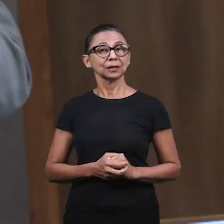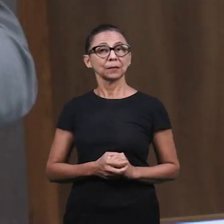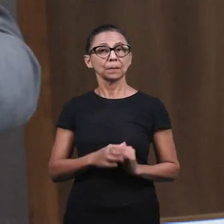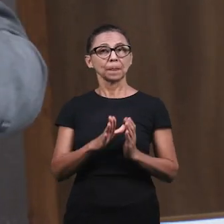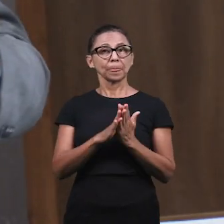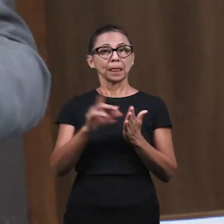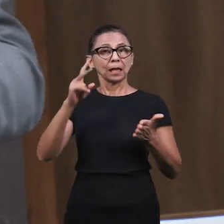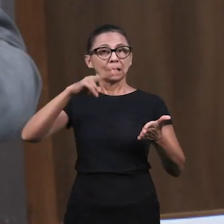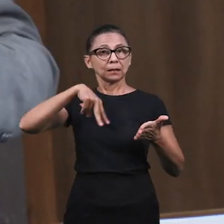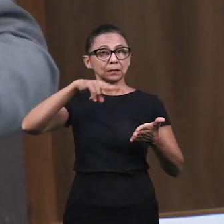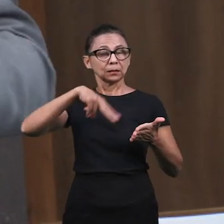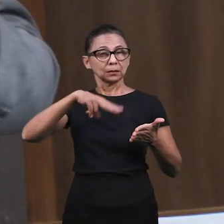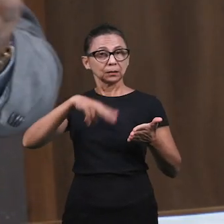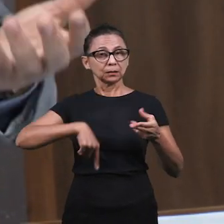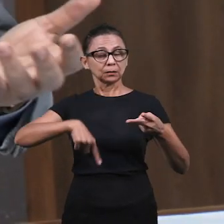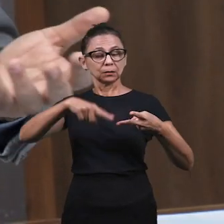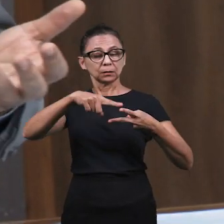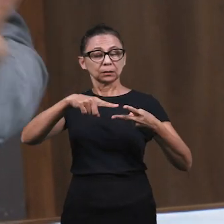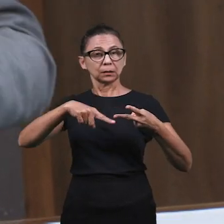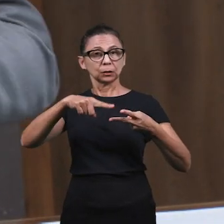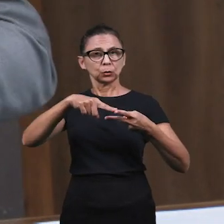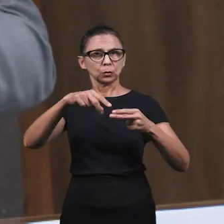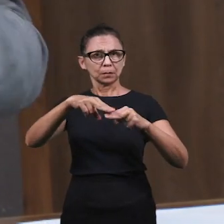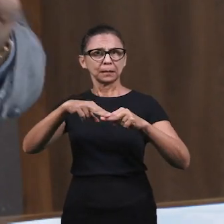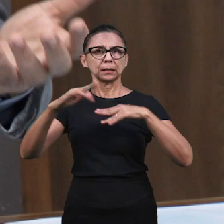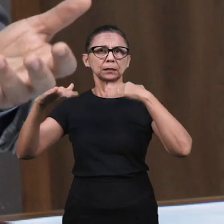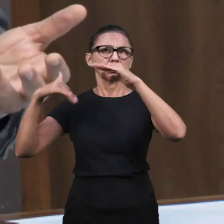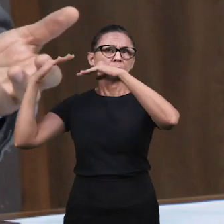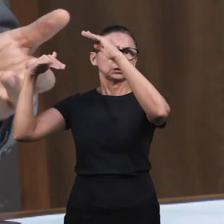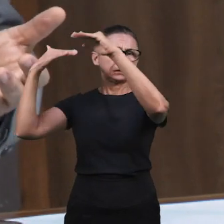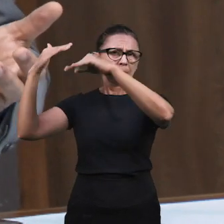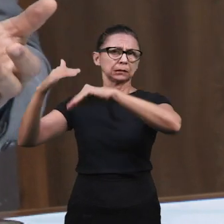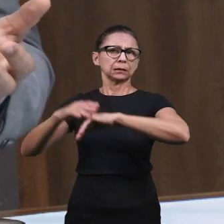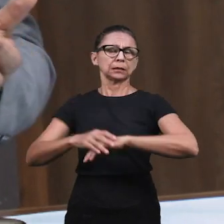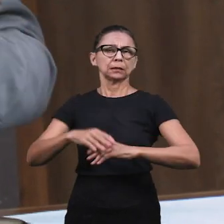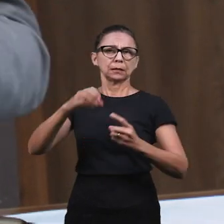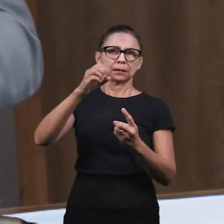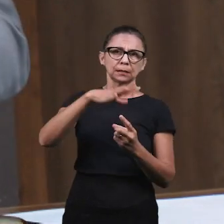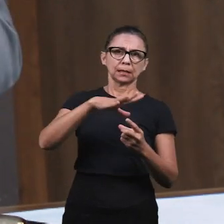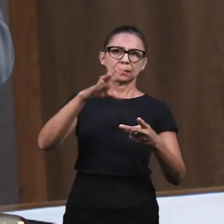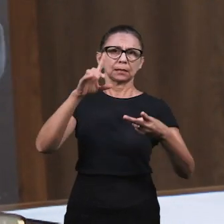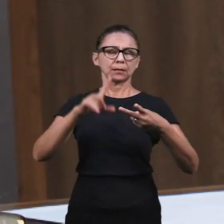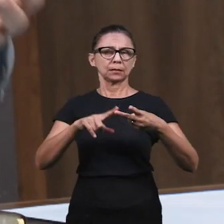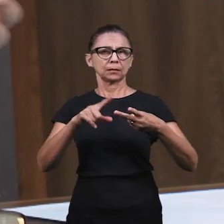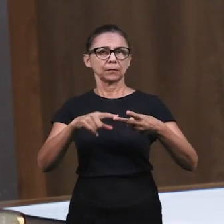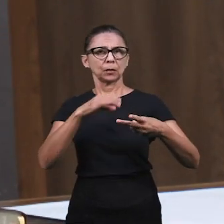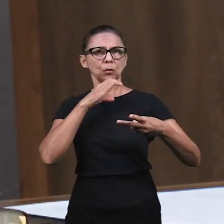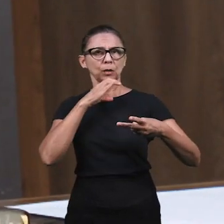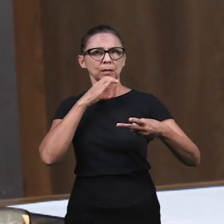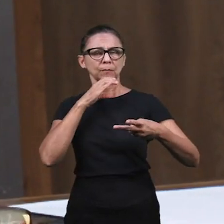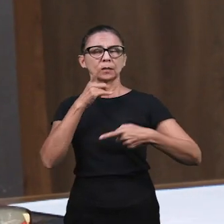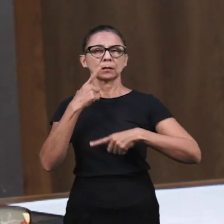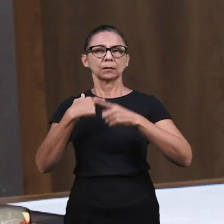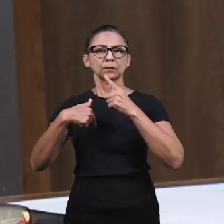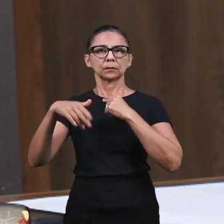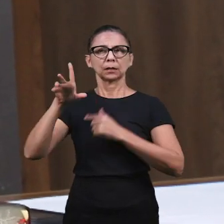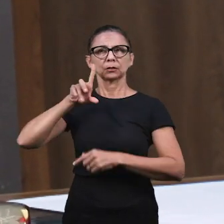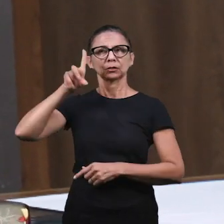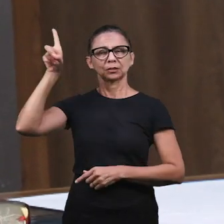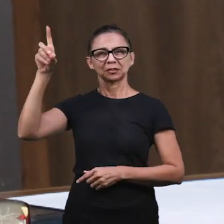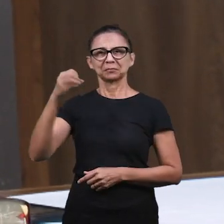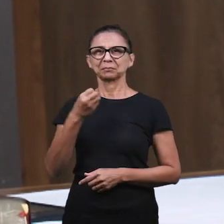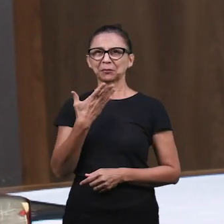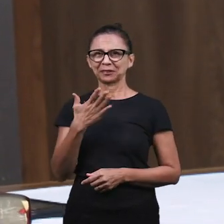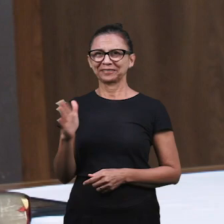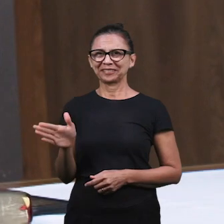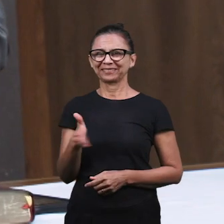palavra nos traz esses dois crescimentos, essas duas formas de crescimento, na graça e no conhecimento daquilo que é a vontade de Deus.